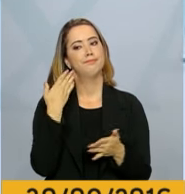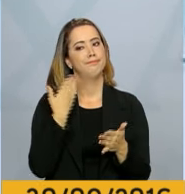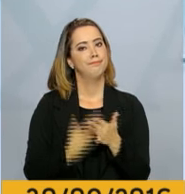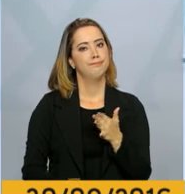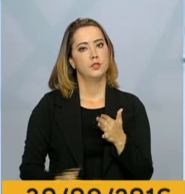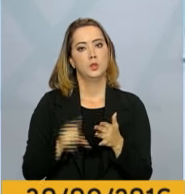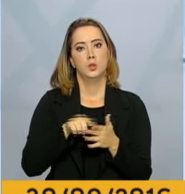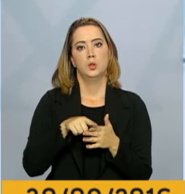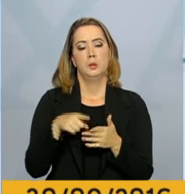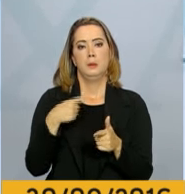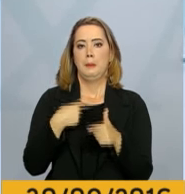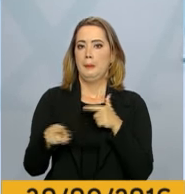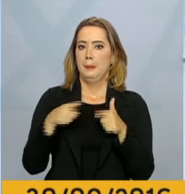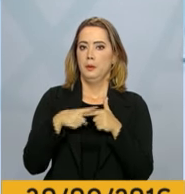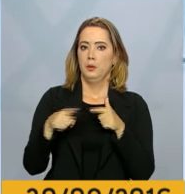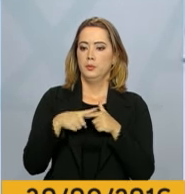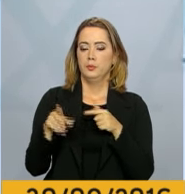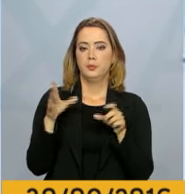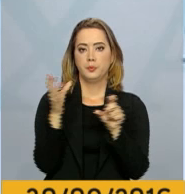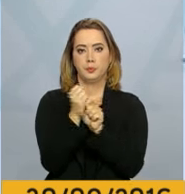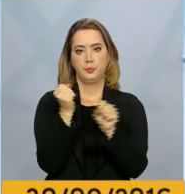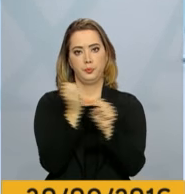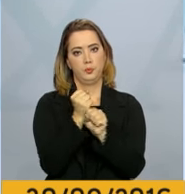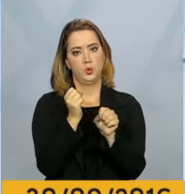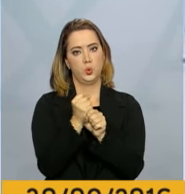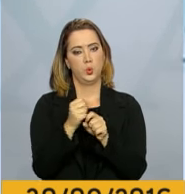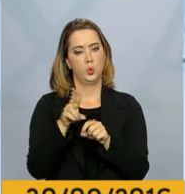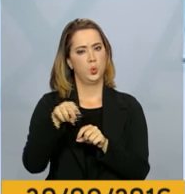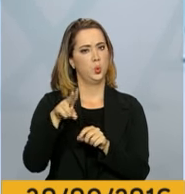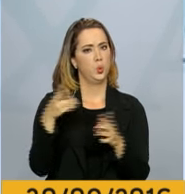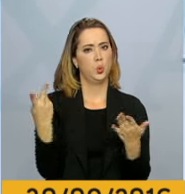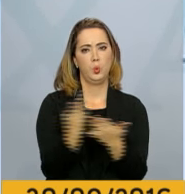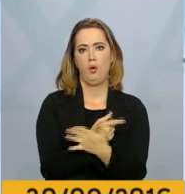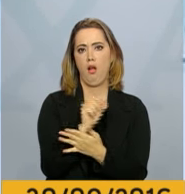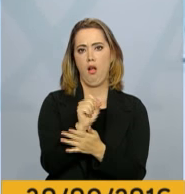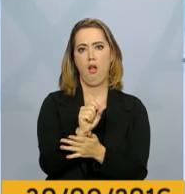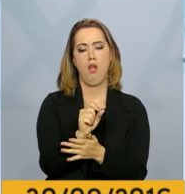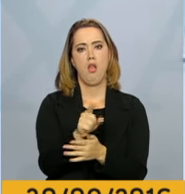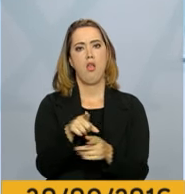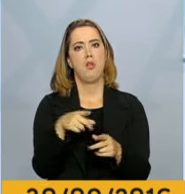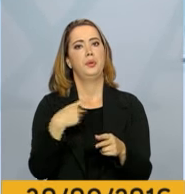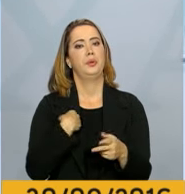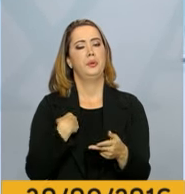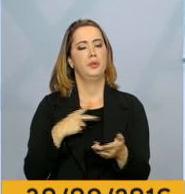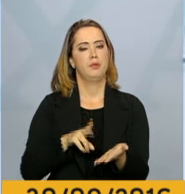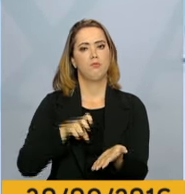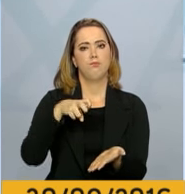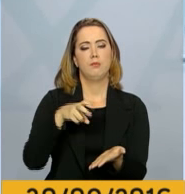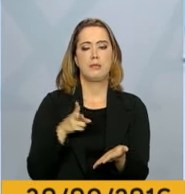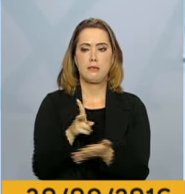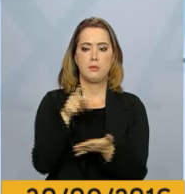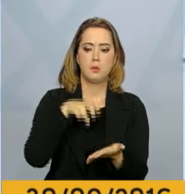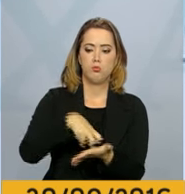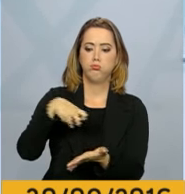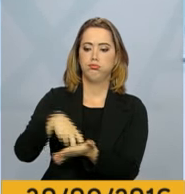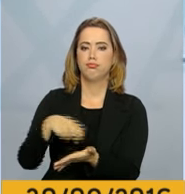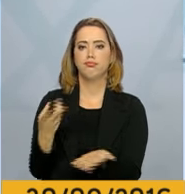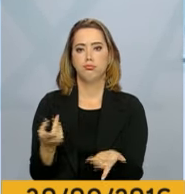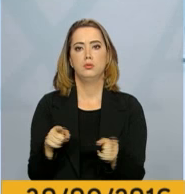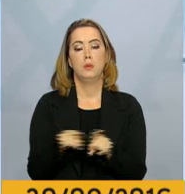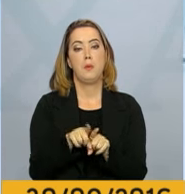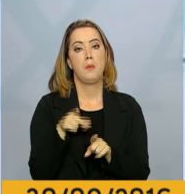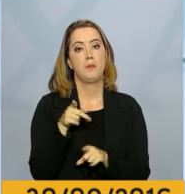as contas nunca se dá impunemente. Entre as suas primeiras vítimas estão o